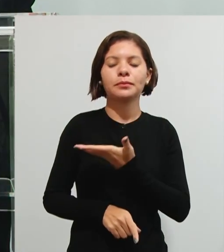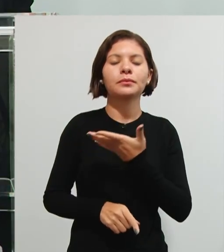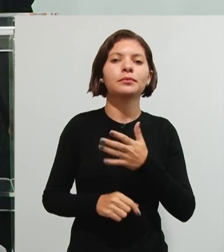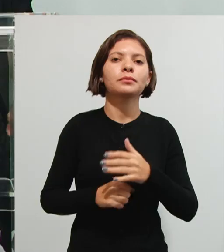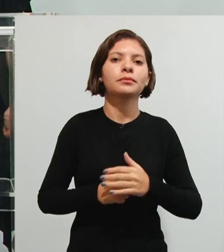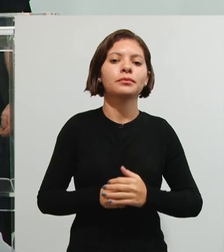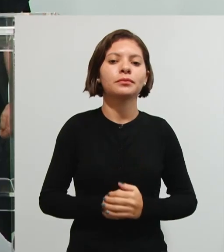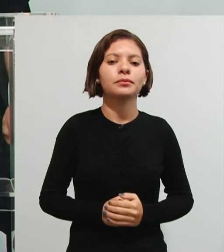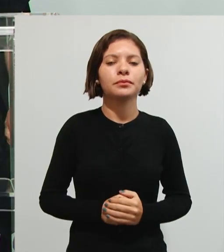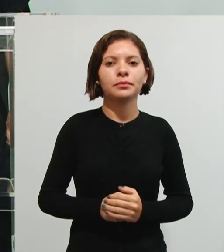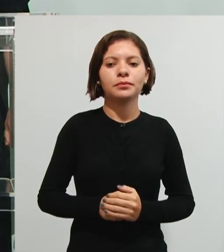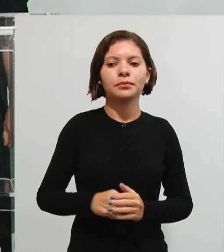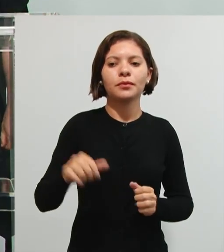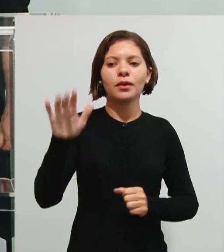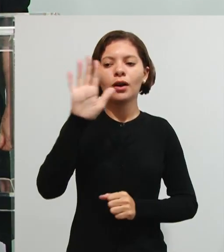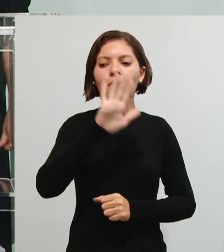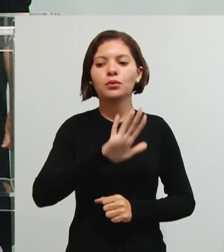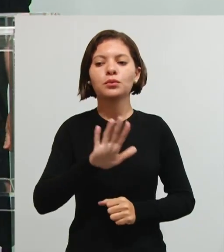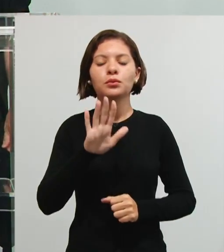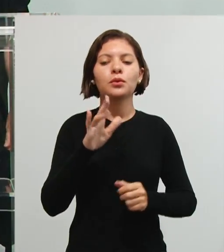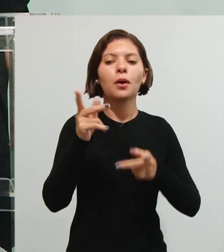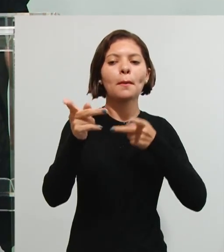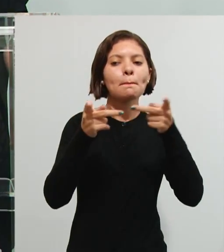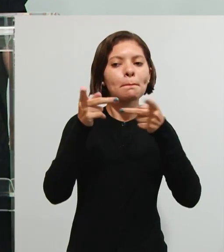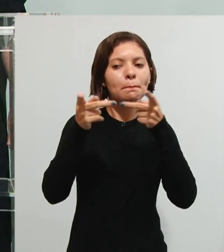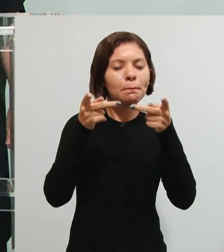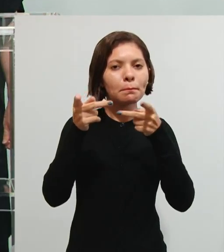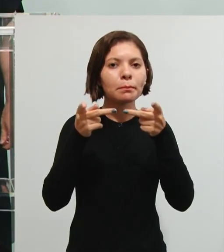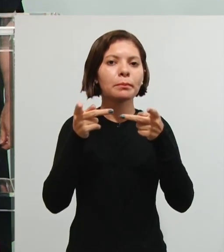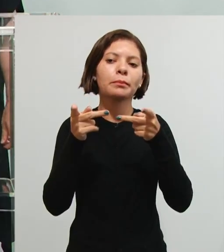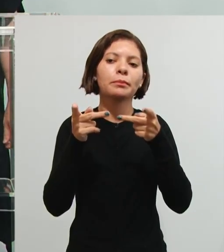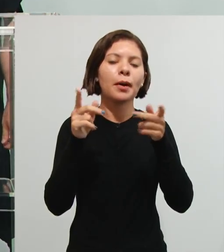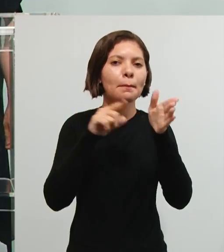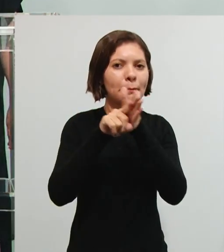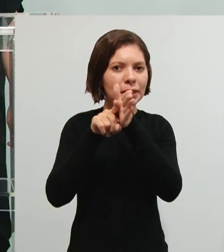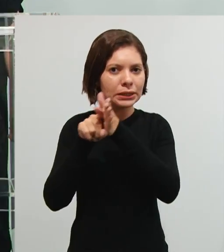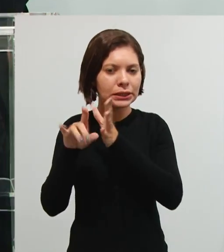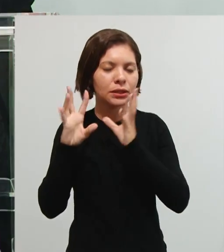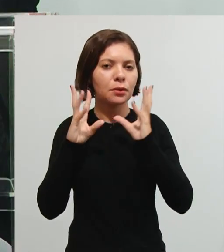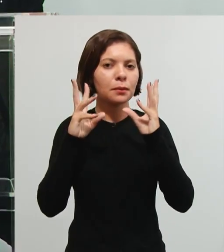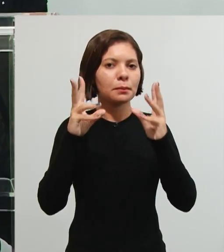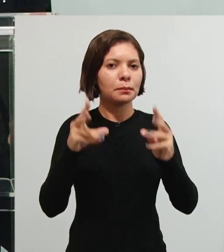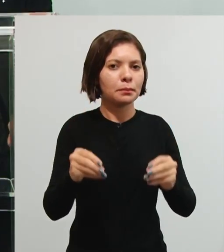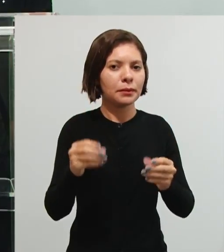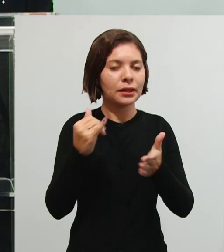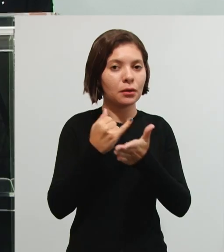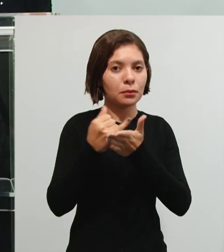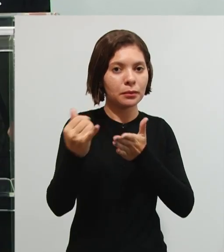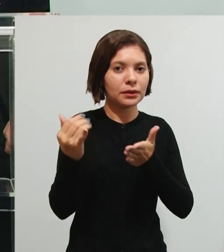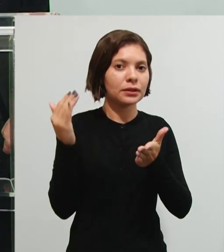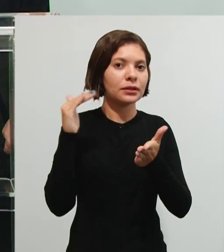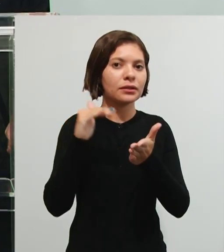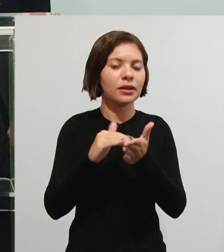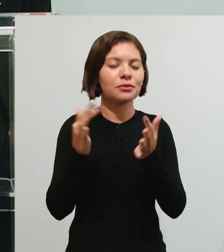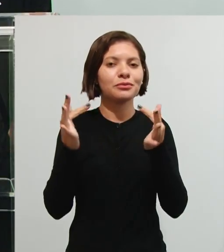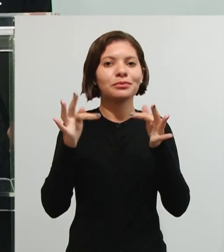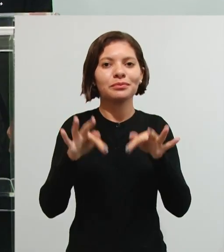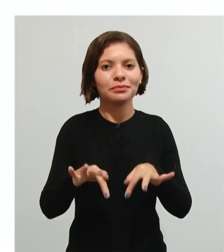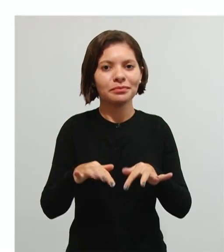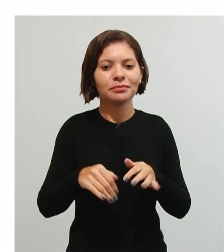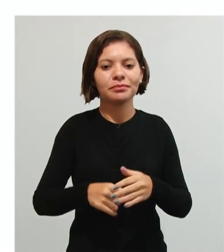pesquisa, né? Isso não é do projeto de pesquisa, esse é da pesquisa completa, até o seu final.